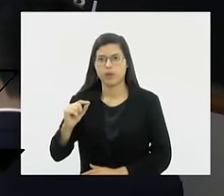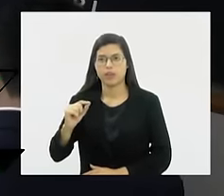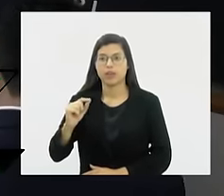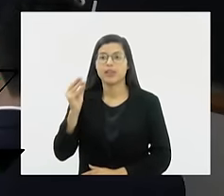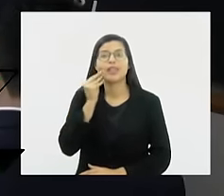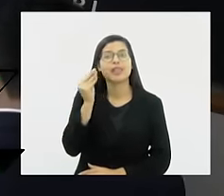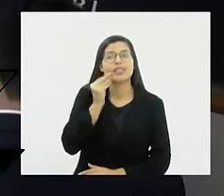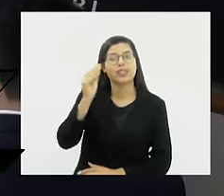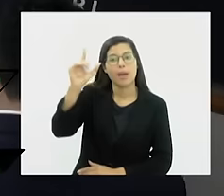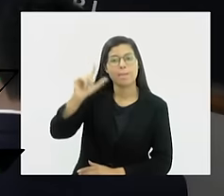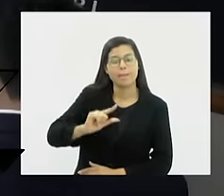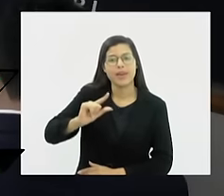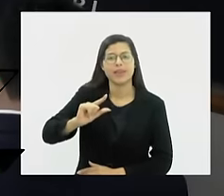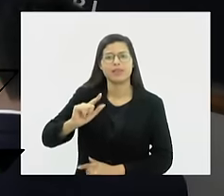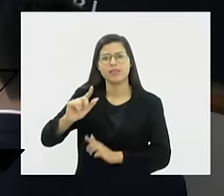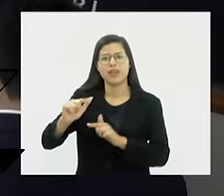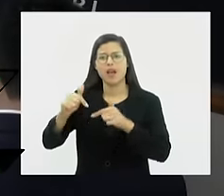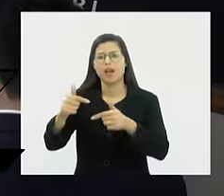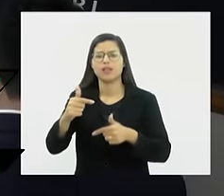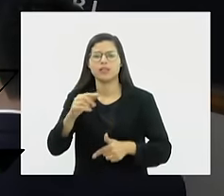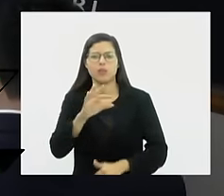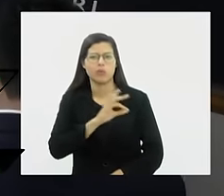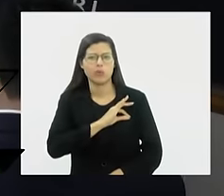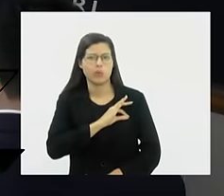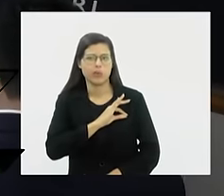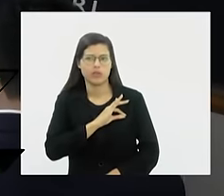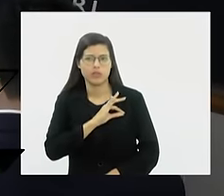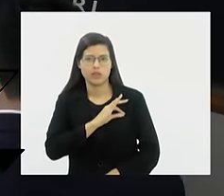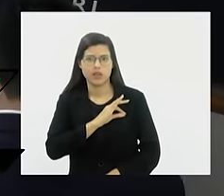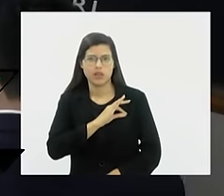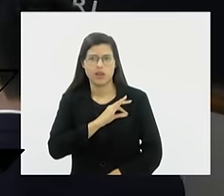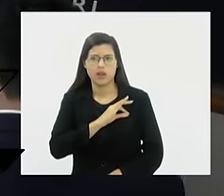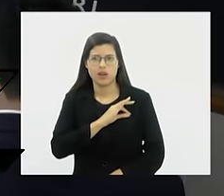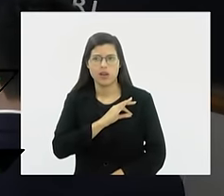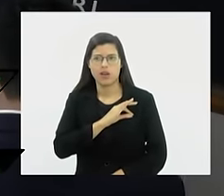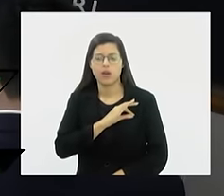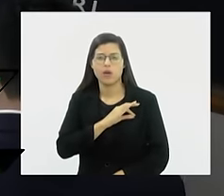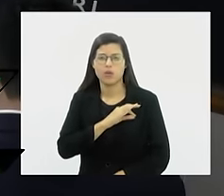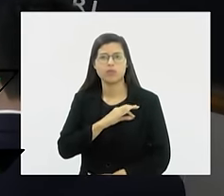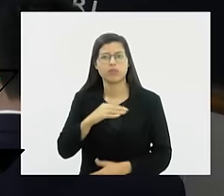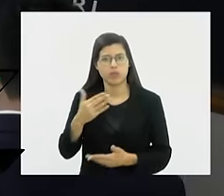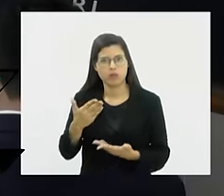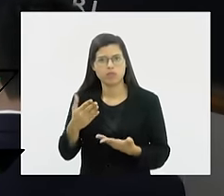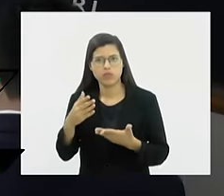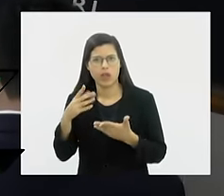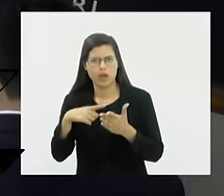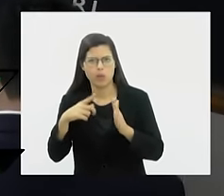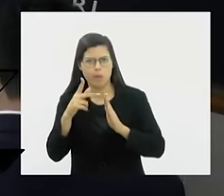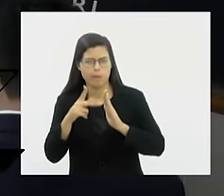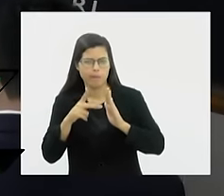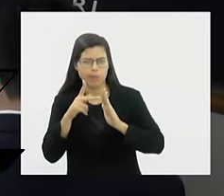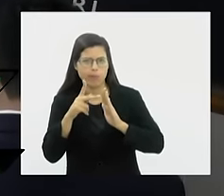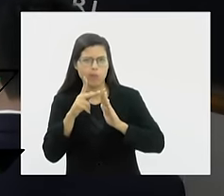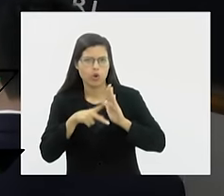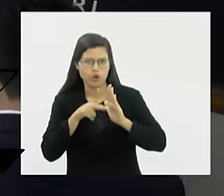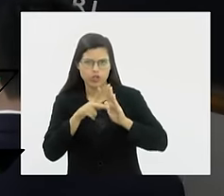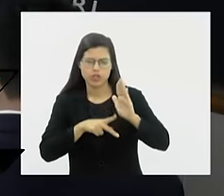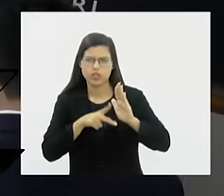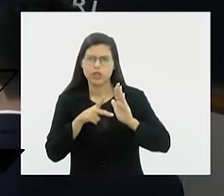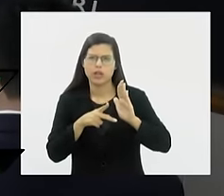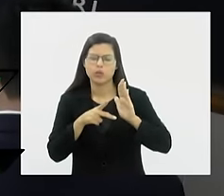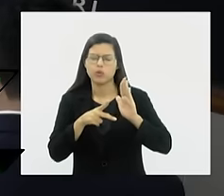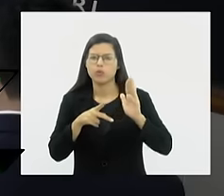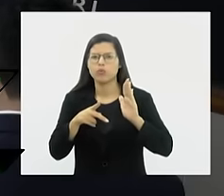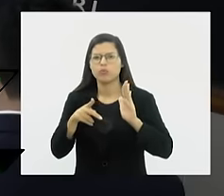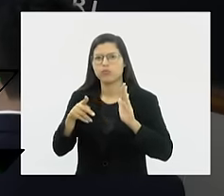amenizar a situação dos policiais em relação ao projeto de lei de minha autoria, que foi aprovado nessa casa e que só está dependendo do governador